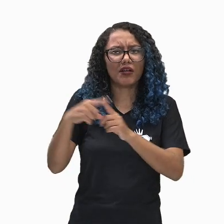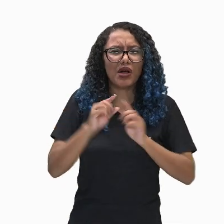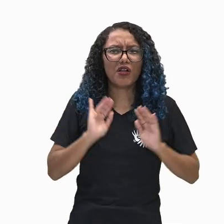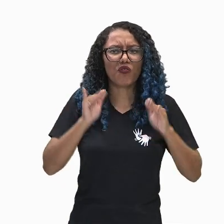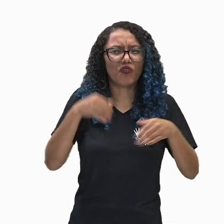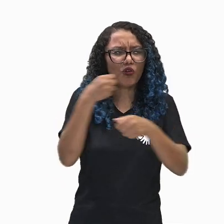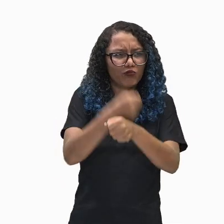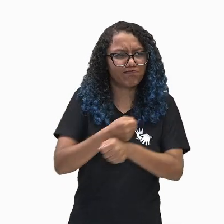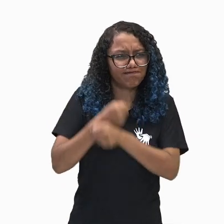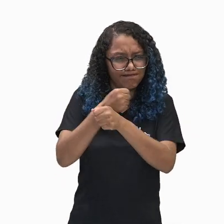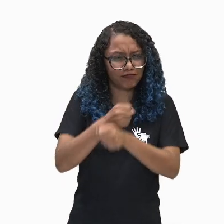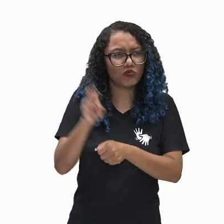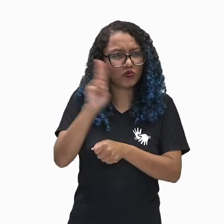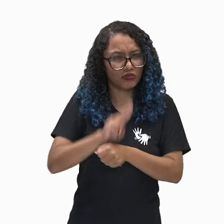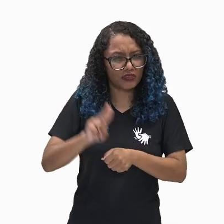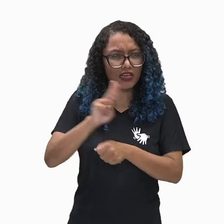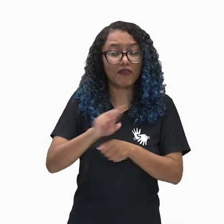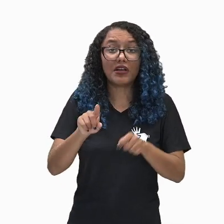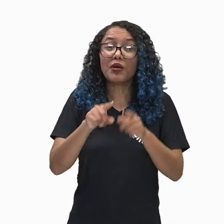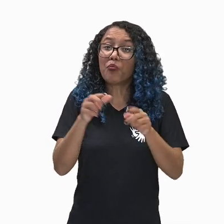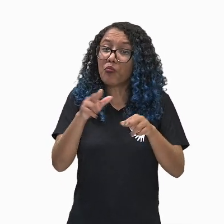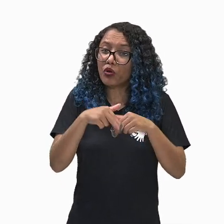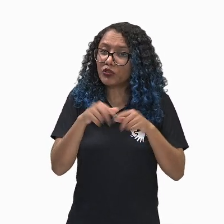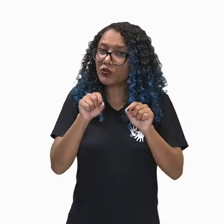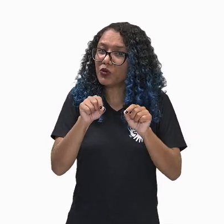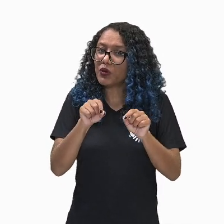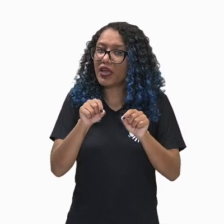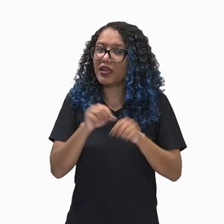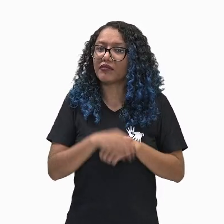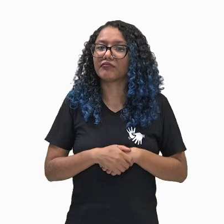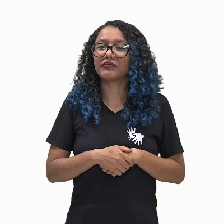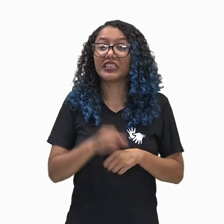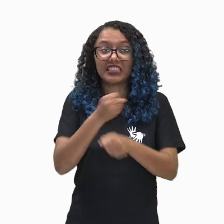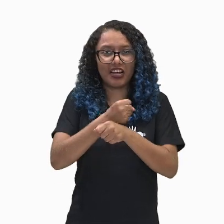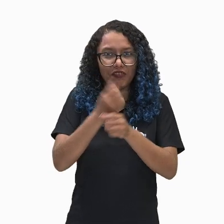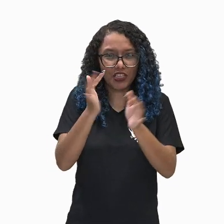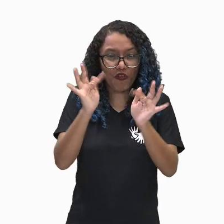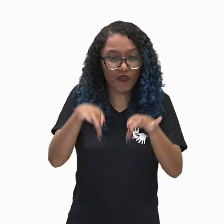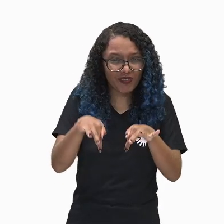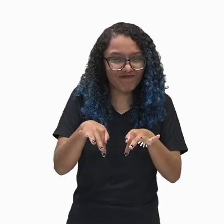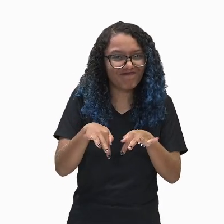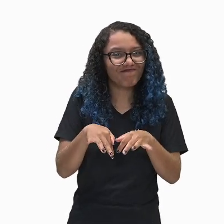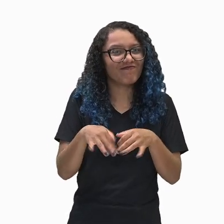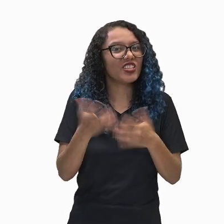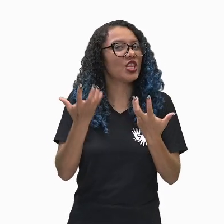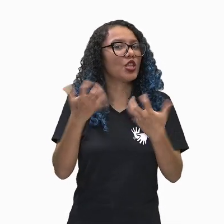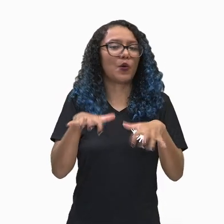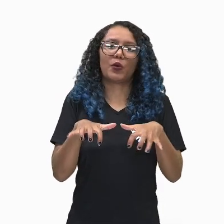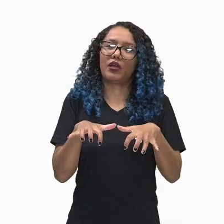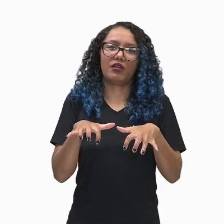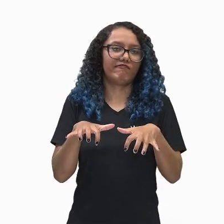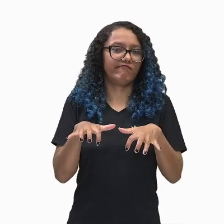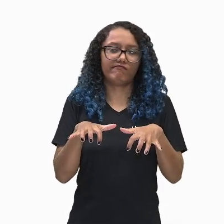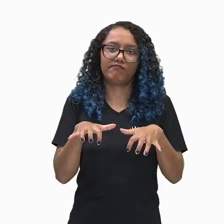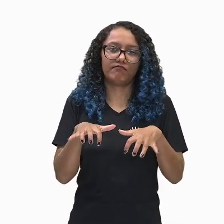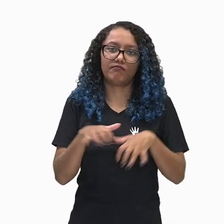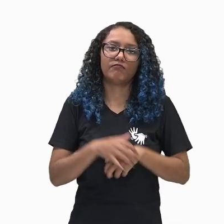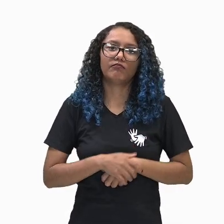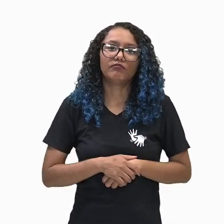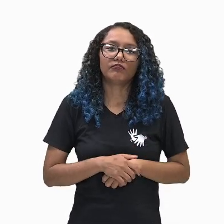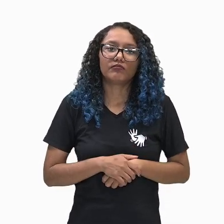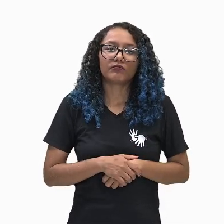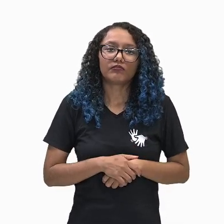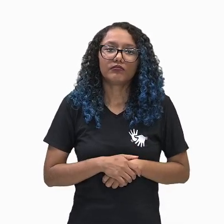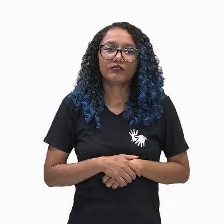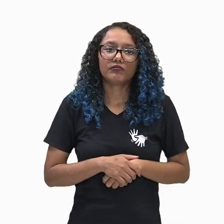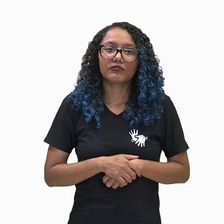temia então a abolição da escravidão. Né? Por quê? Porque se a gente tem aí uma grande mão de obra, principalmente